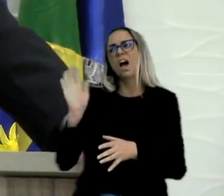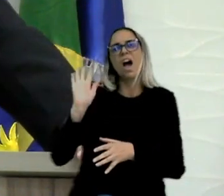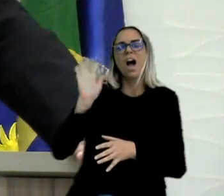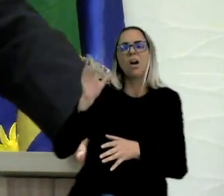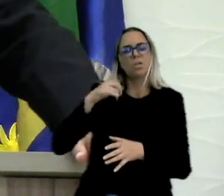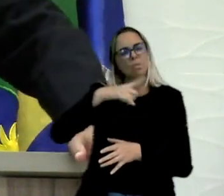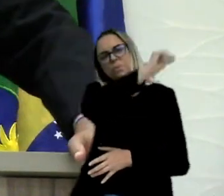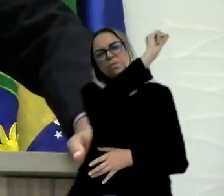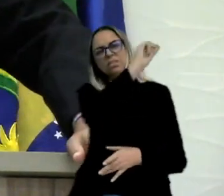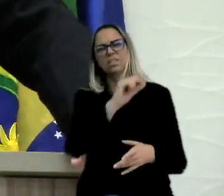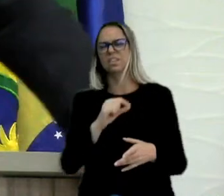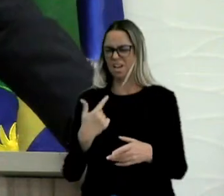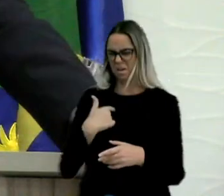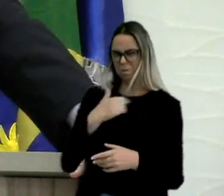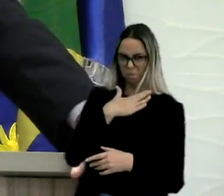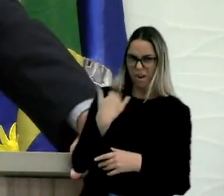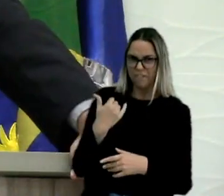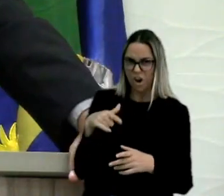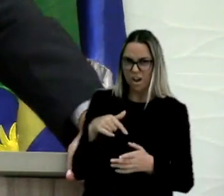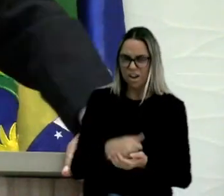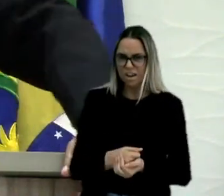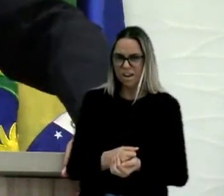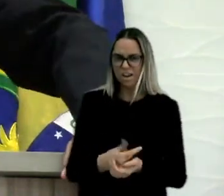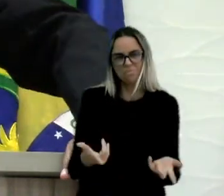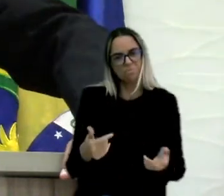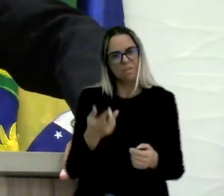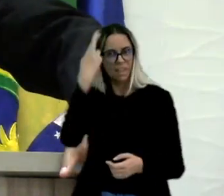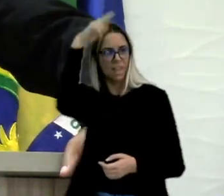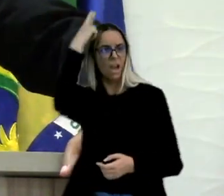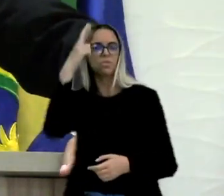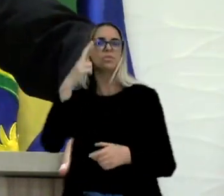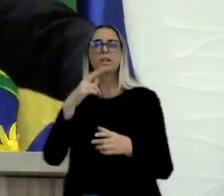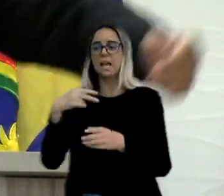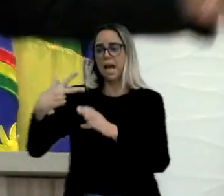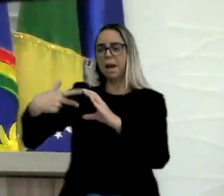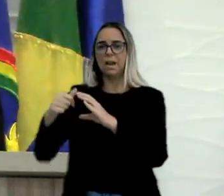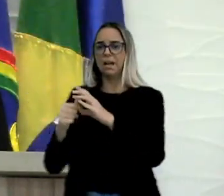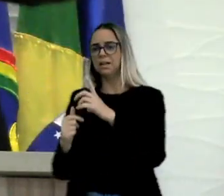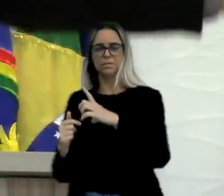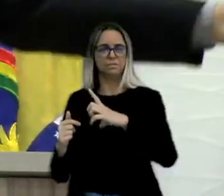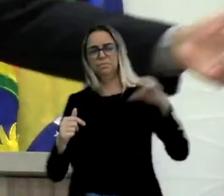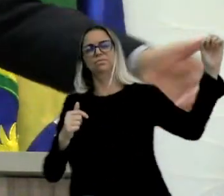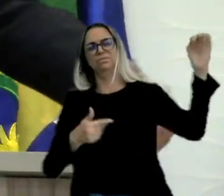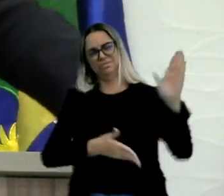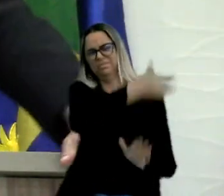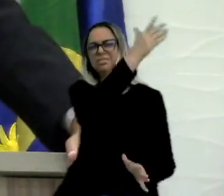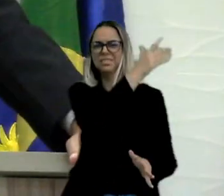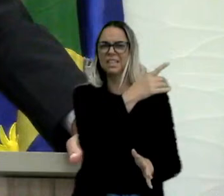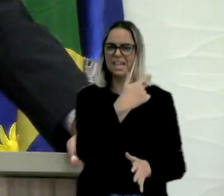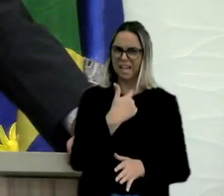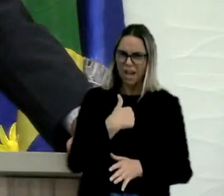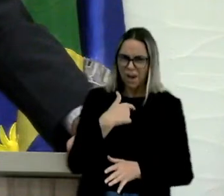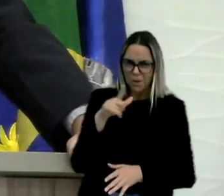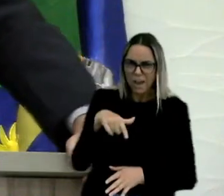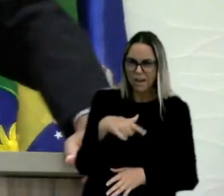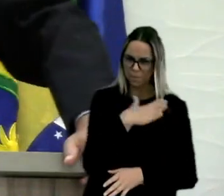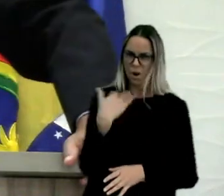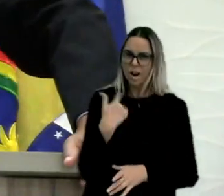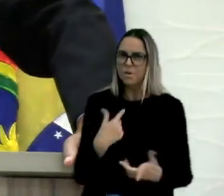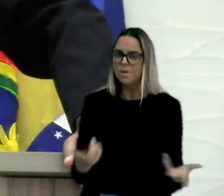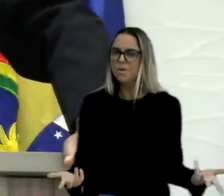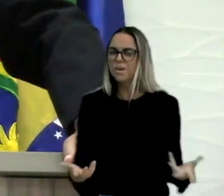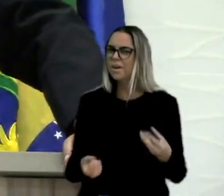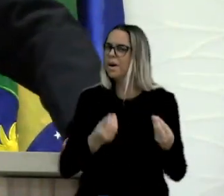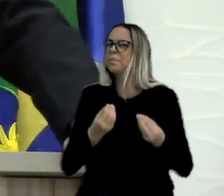foi e eu morri foi Renato se despediu da câmera ô meu Deus do céu e eu morri foi també